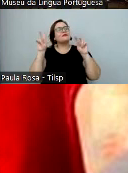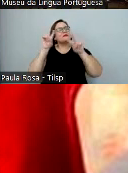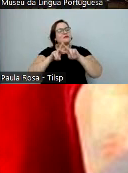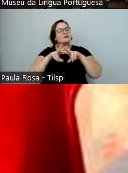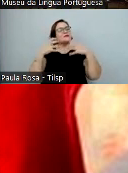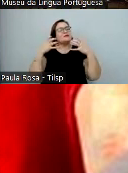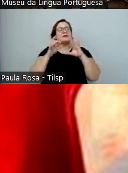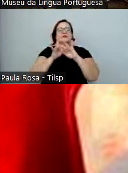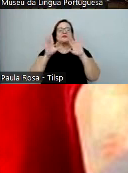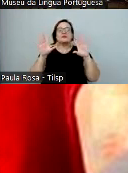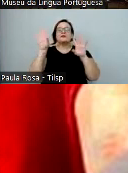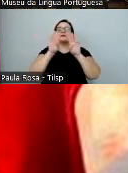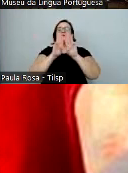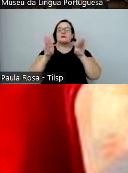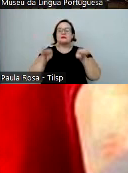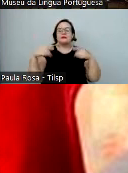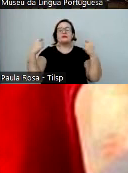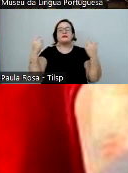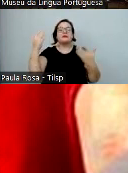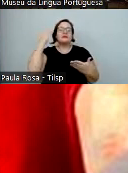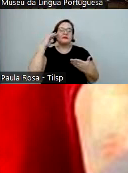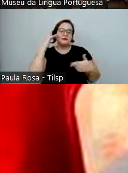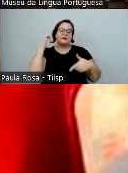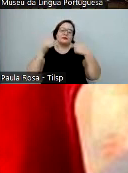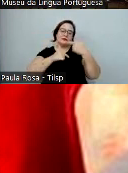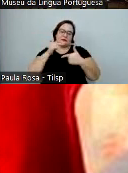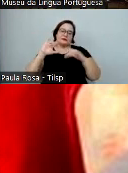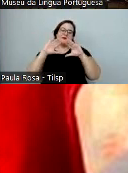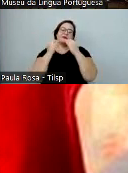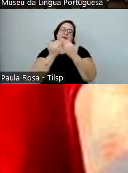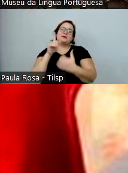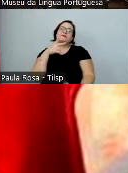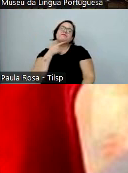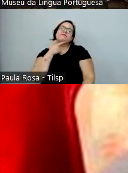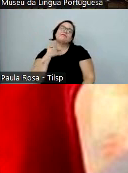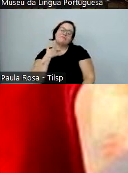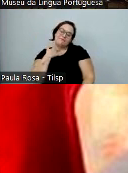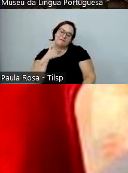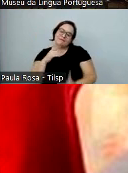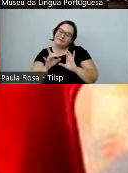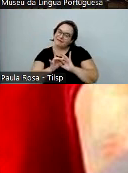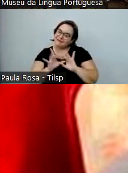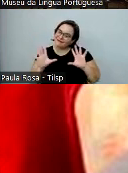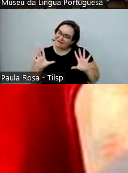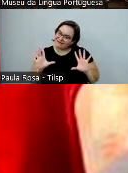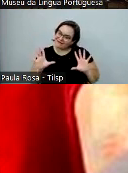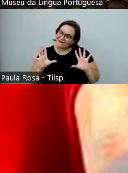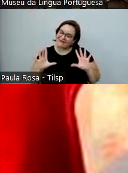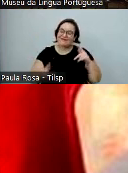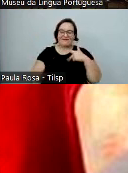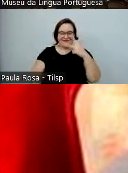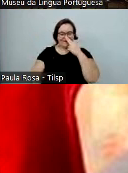precisam entender que trabalhar com as comunidades é um desejo de liberdade e acho que a gente não mudou da língua